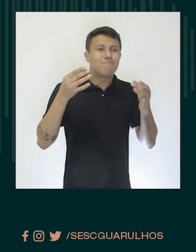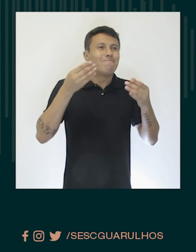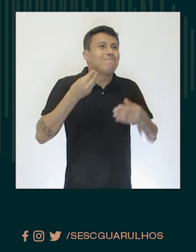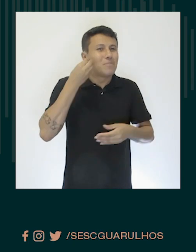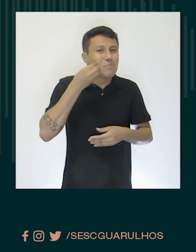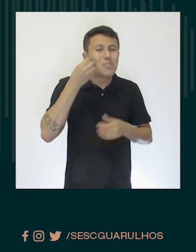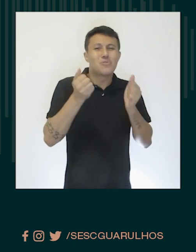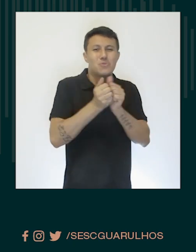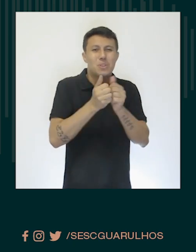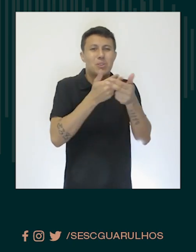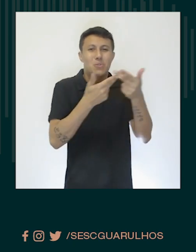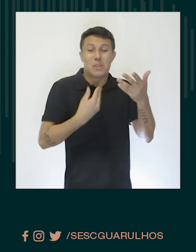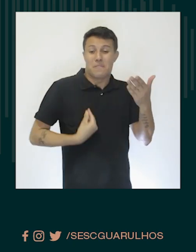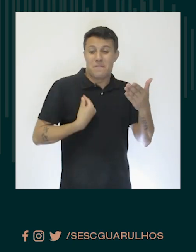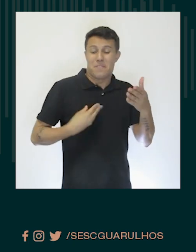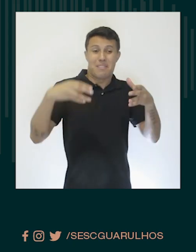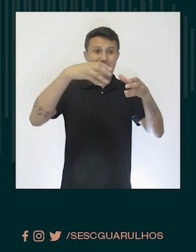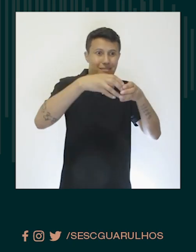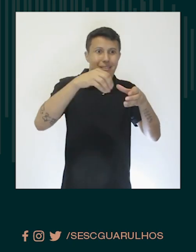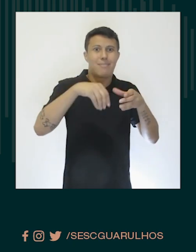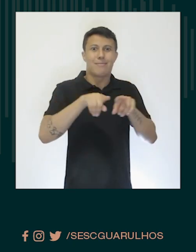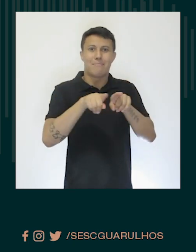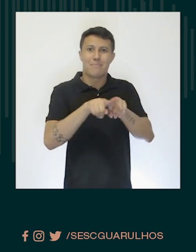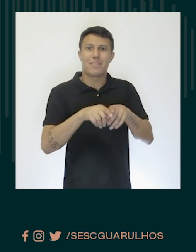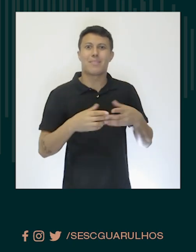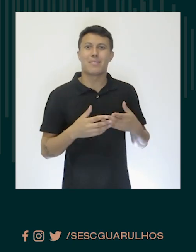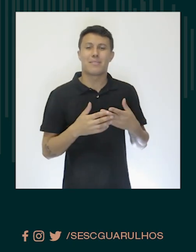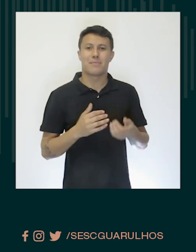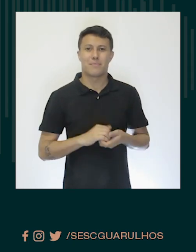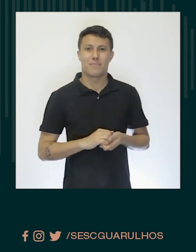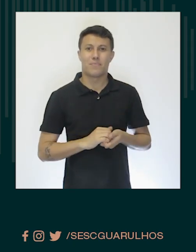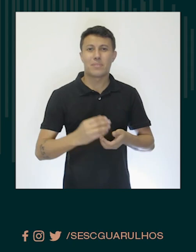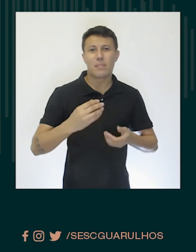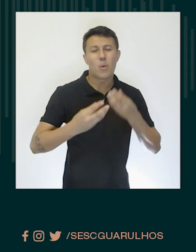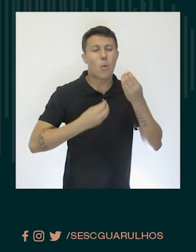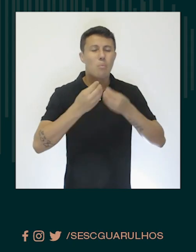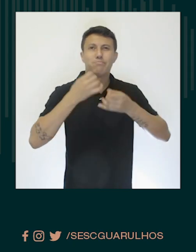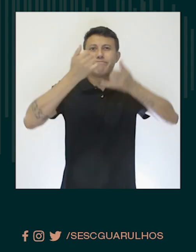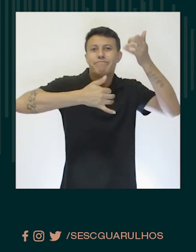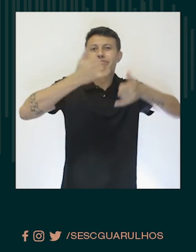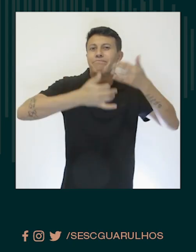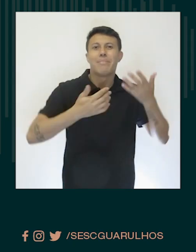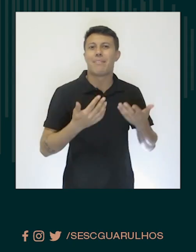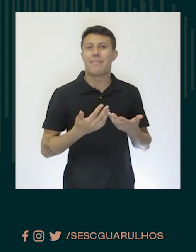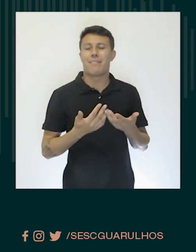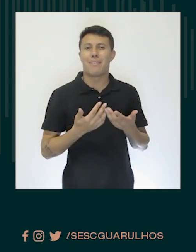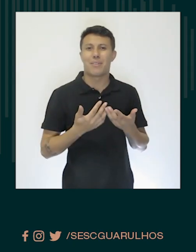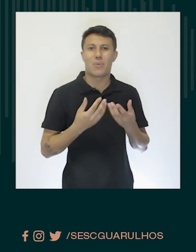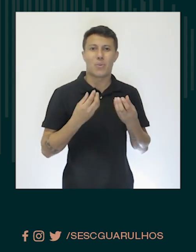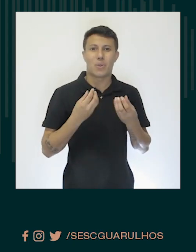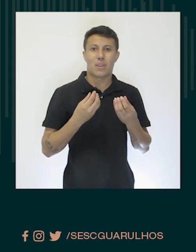coisas e da vida, né? Então foi muito, acho muito profundo você comentar o